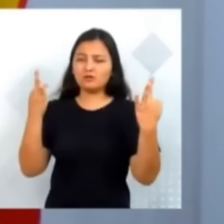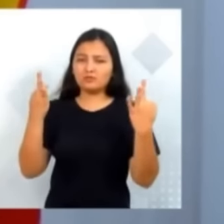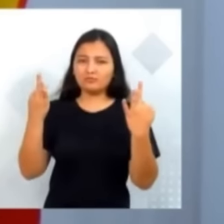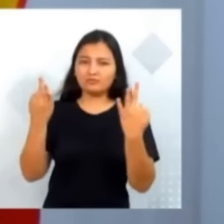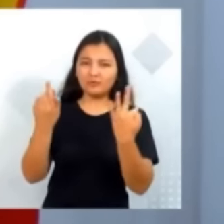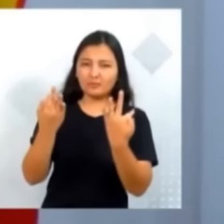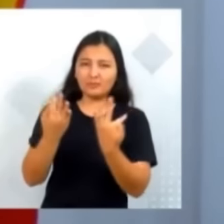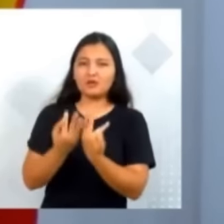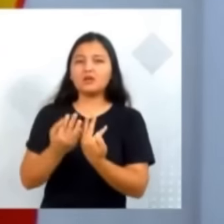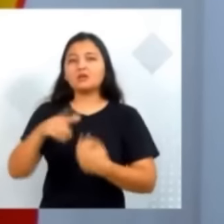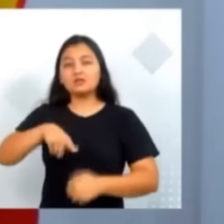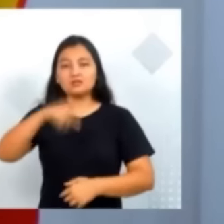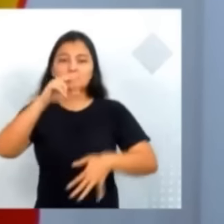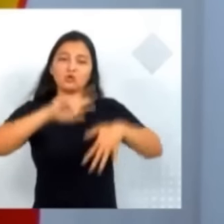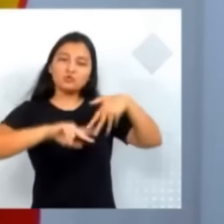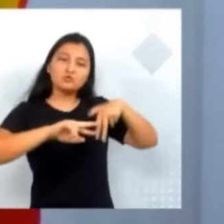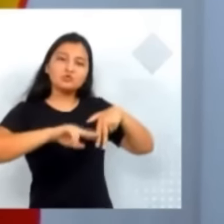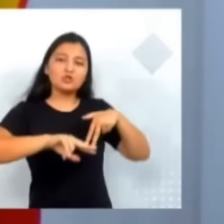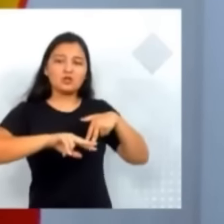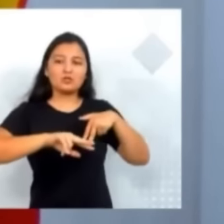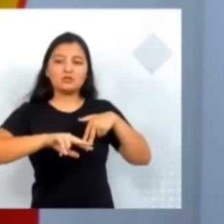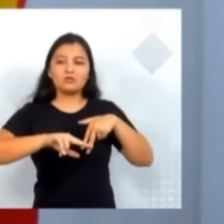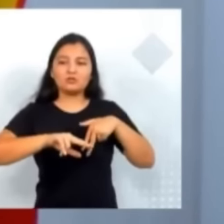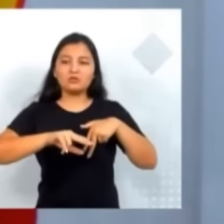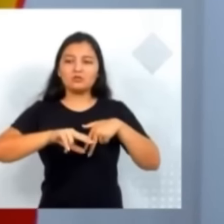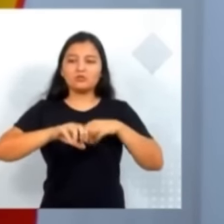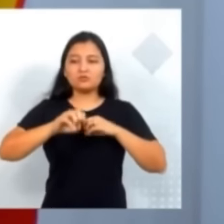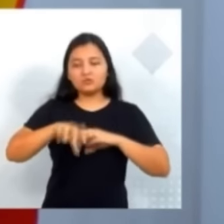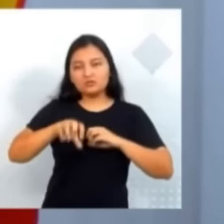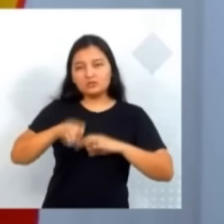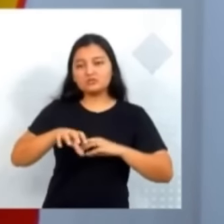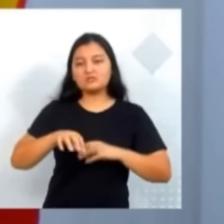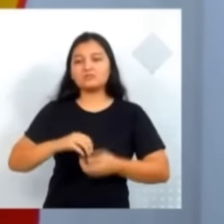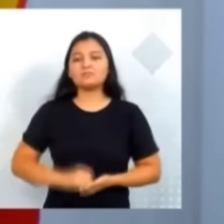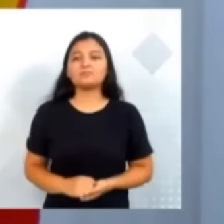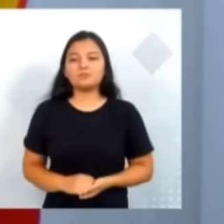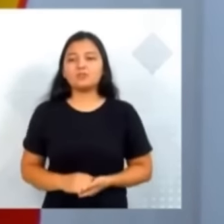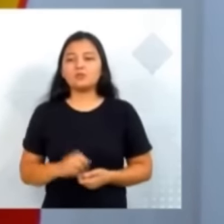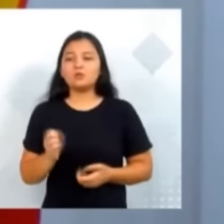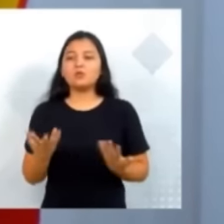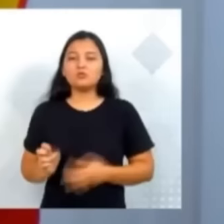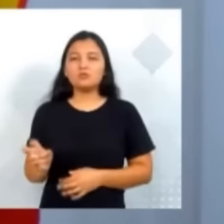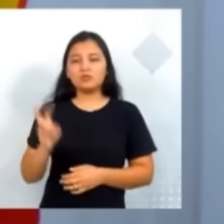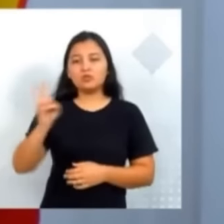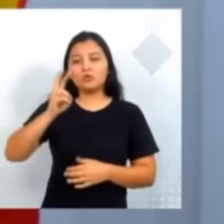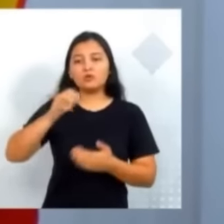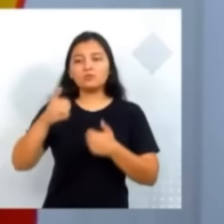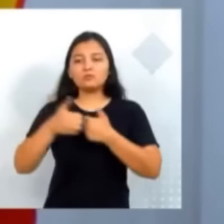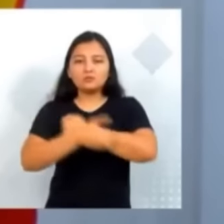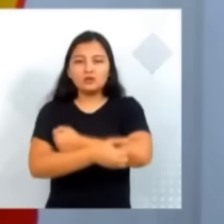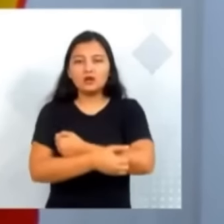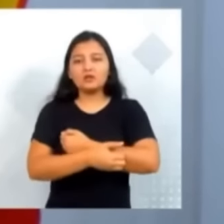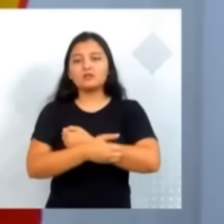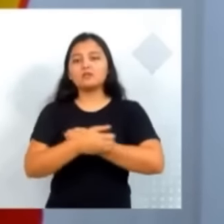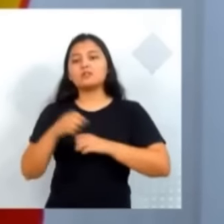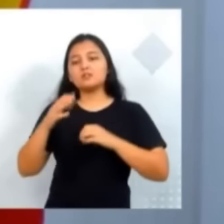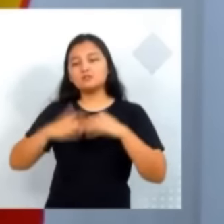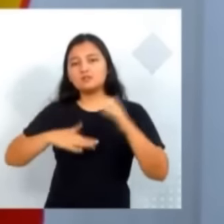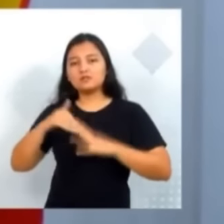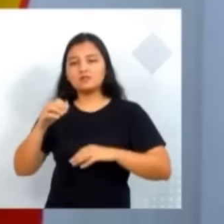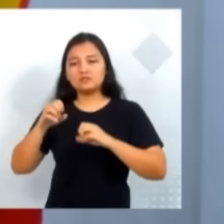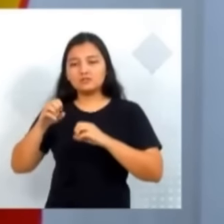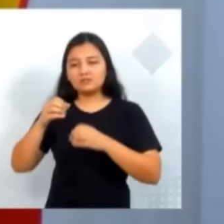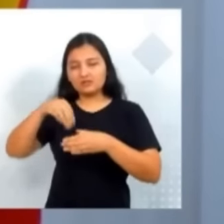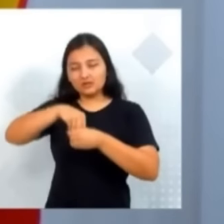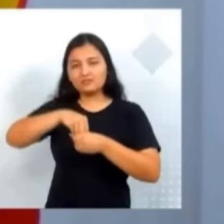gênero educacional de seus filhos, bem como dos valores morais e dos métodos que serão aplicados com essas crianças. É